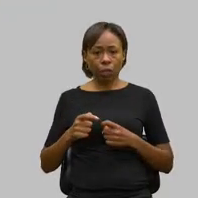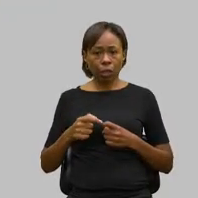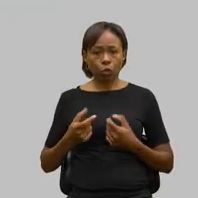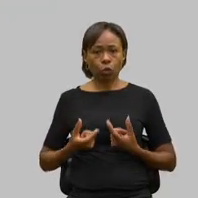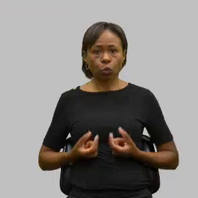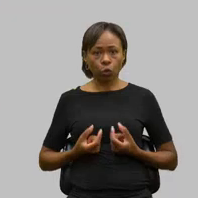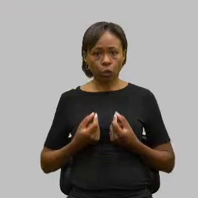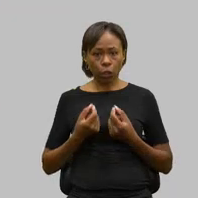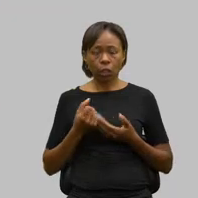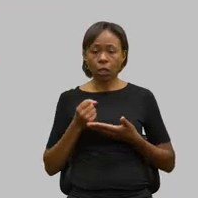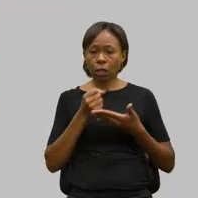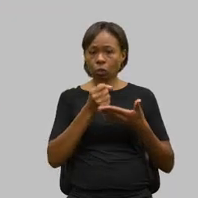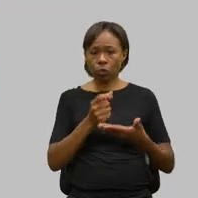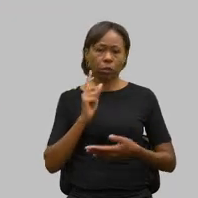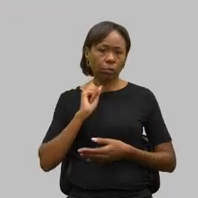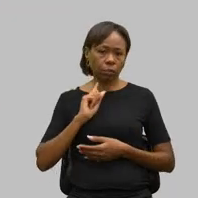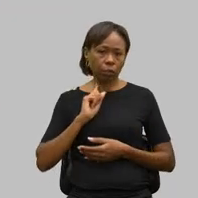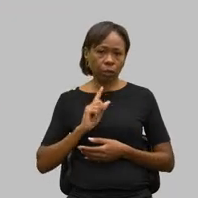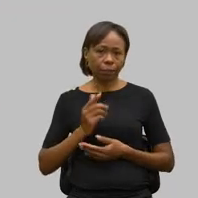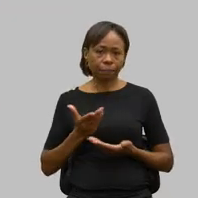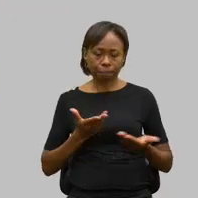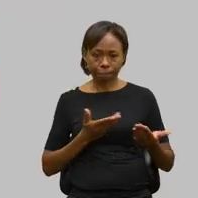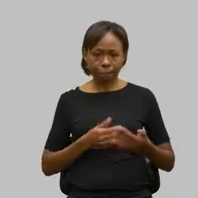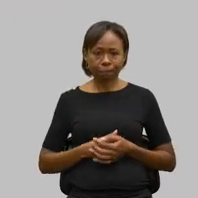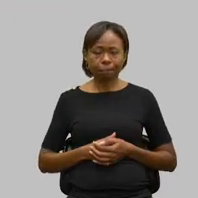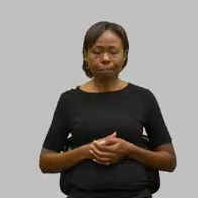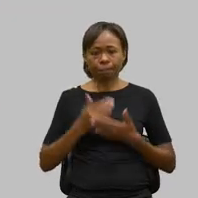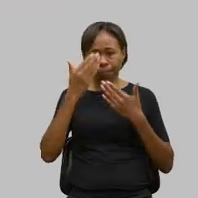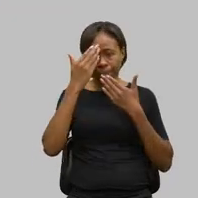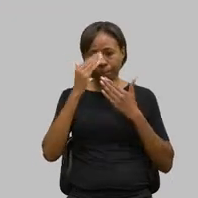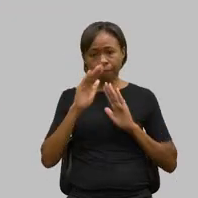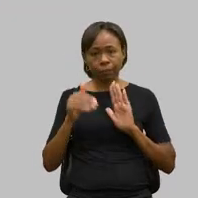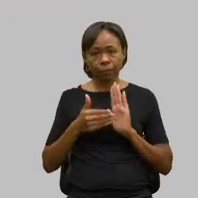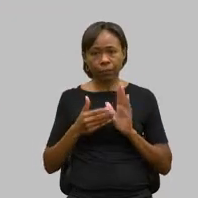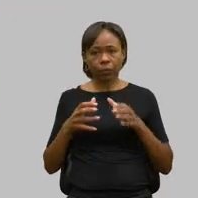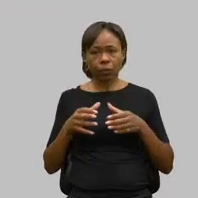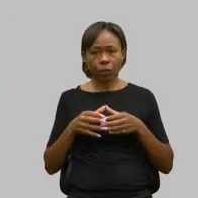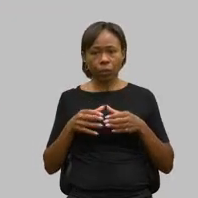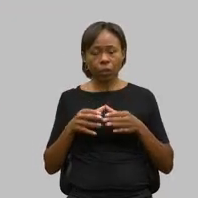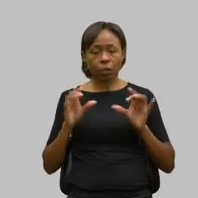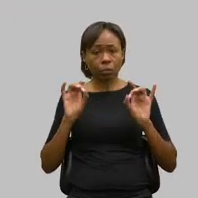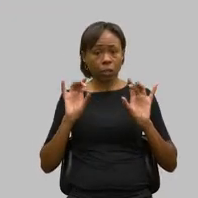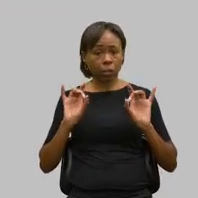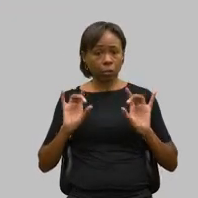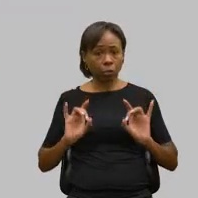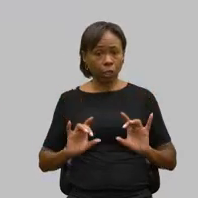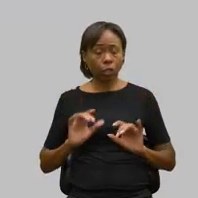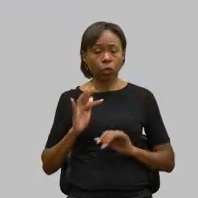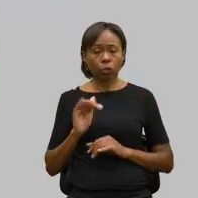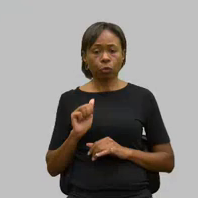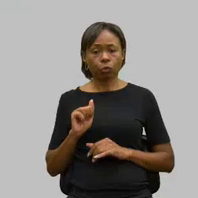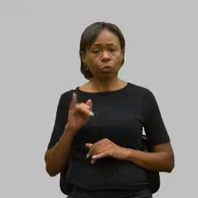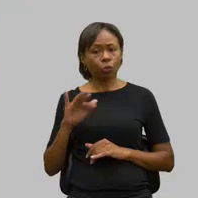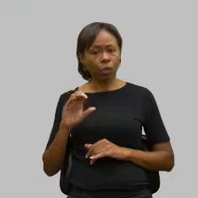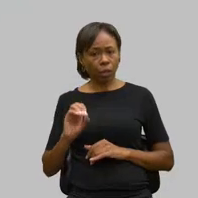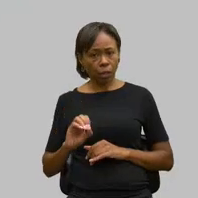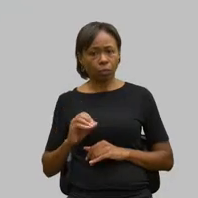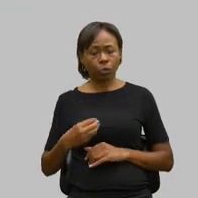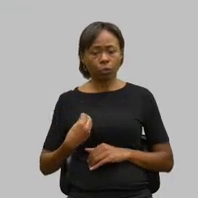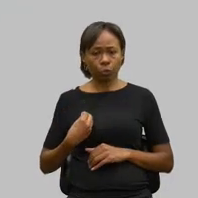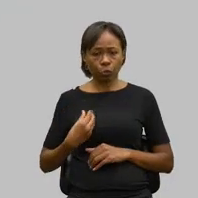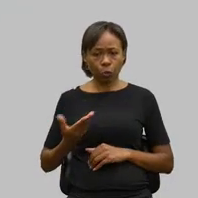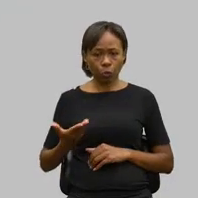e com essa comissão. Obrigado a todos aqui da comissão, em especial ao Fábio que está participando hoje dessa reunião.